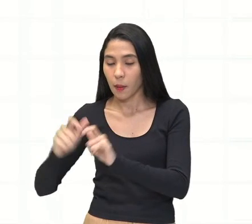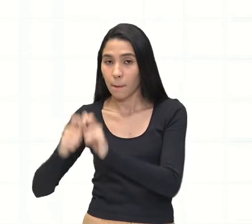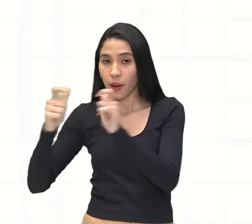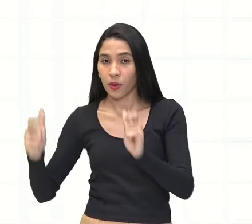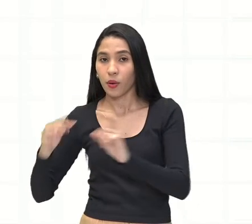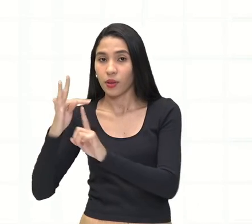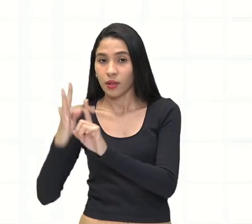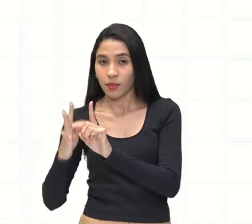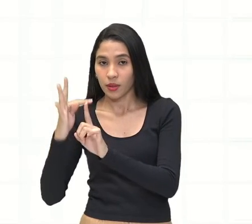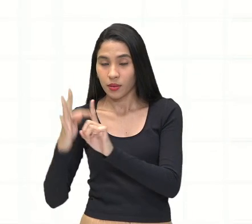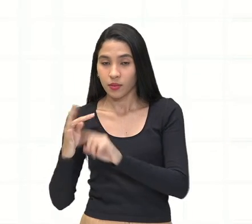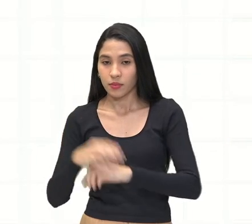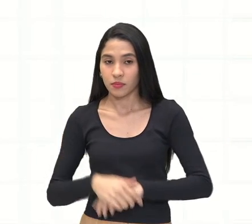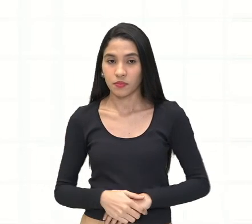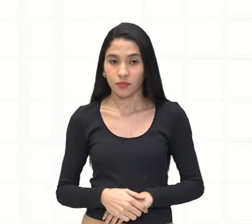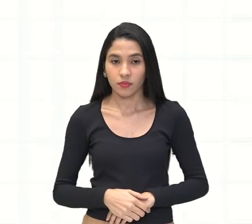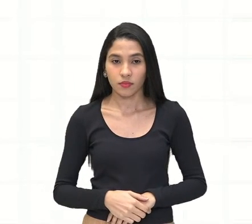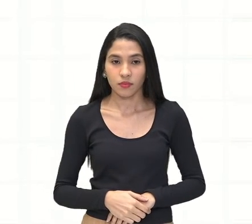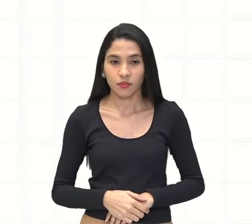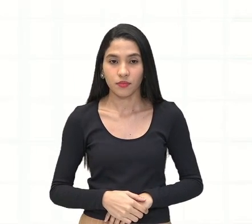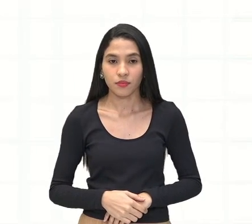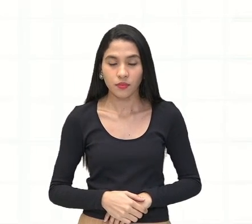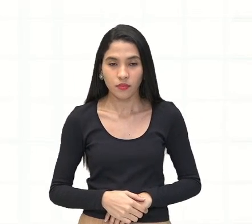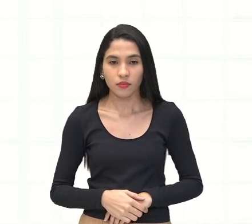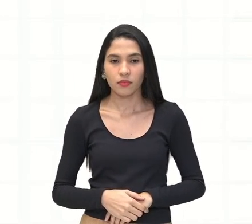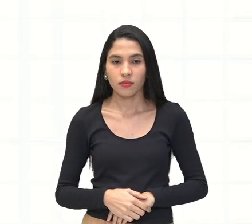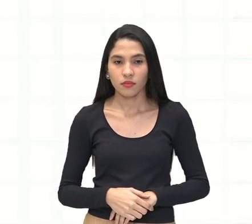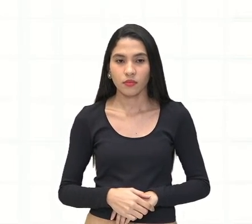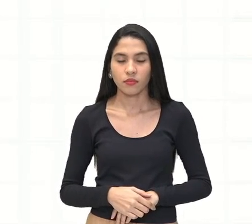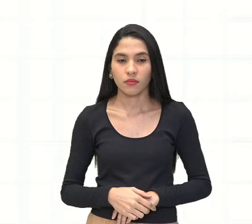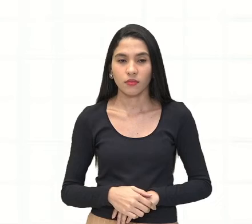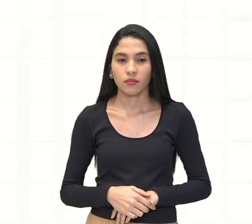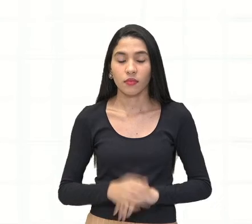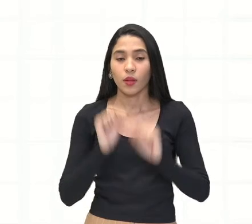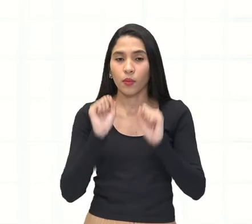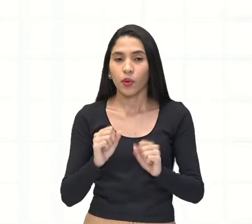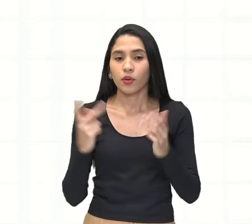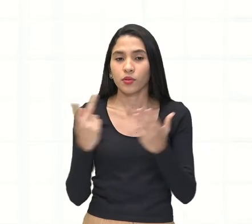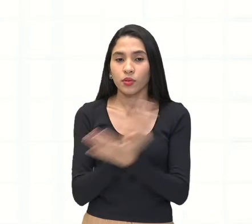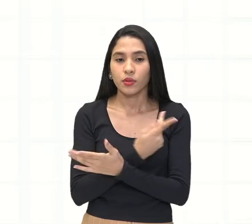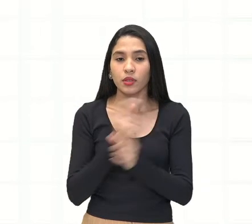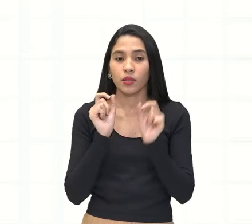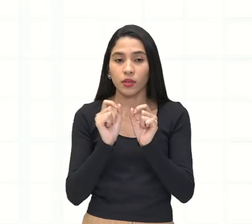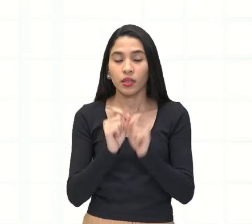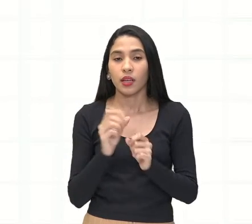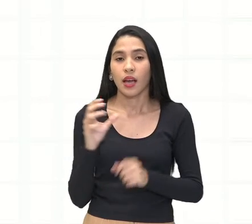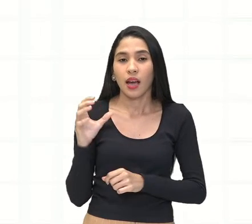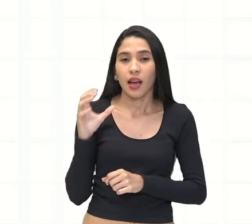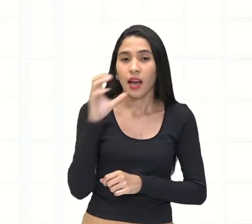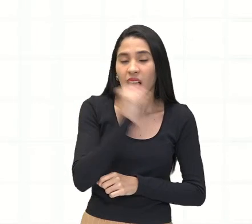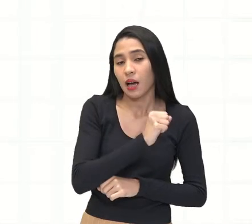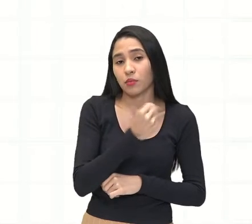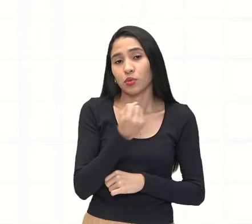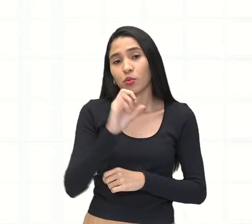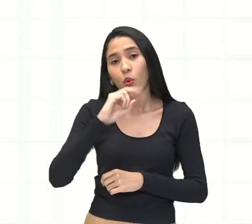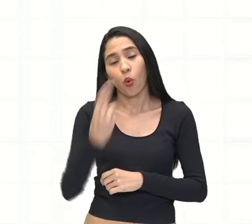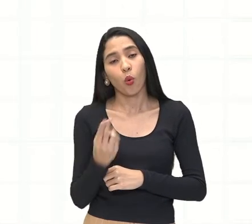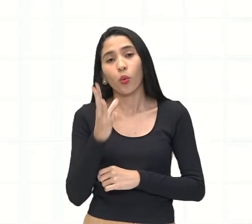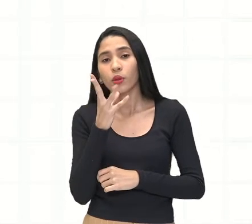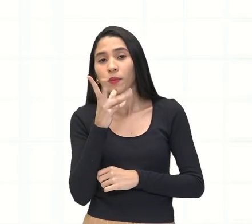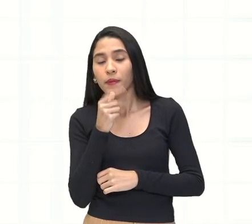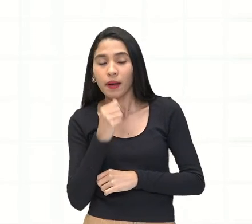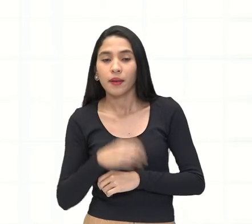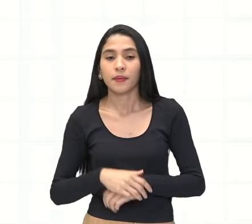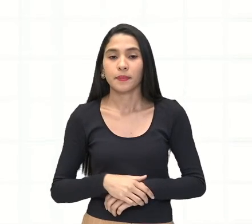maior temperatura. O deslocamento dessas correntes pode atingir velocidades variadas,